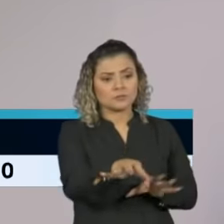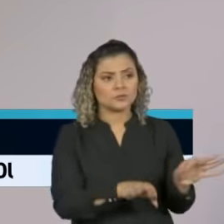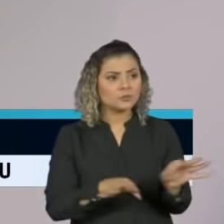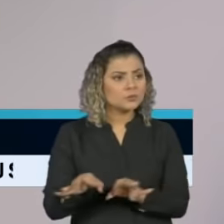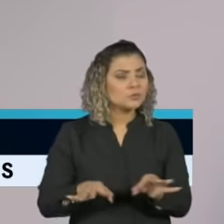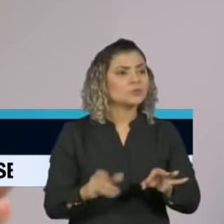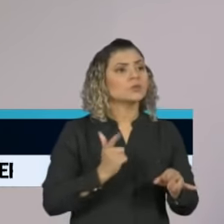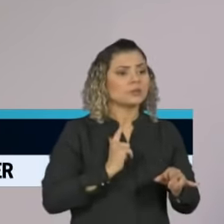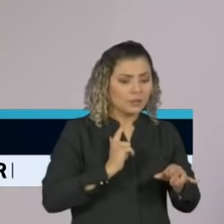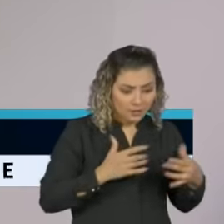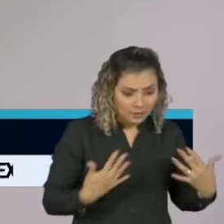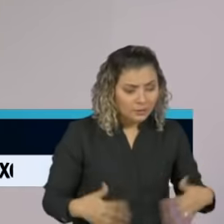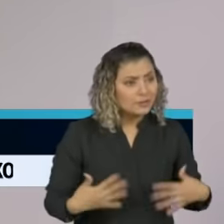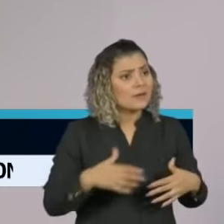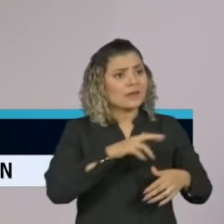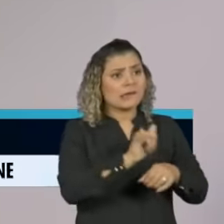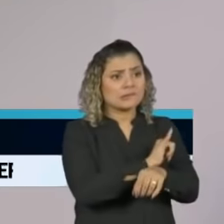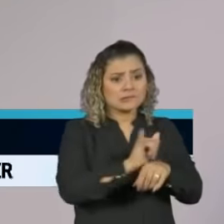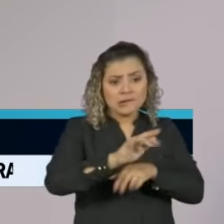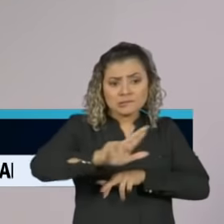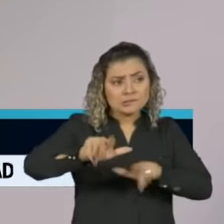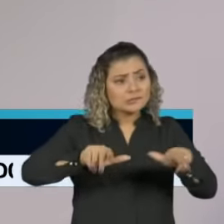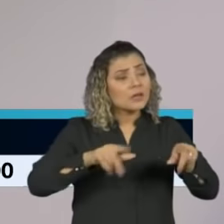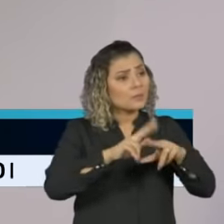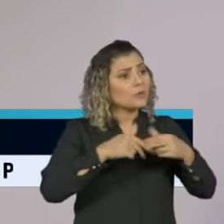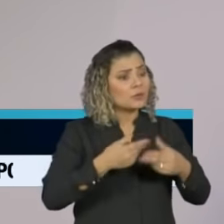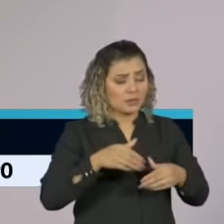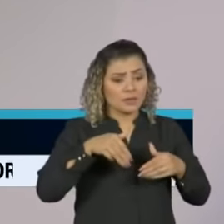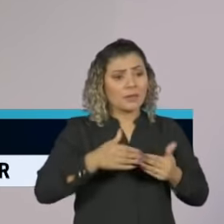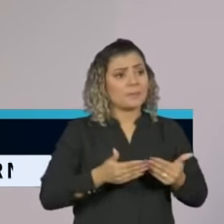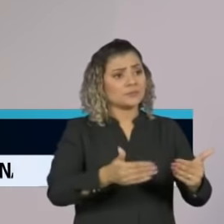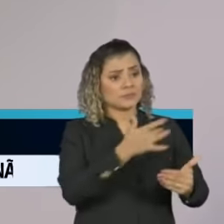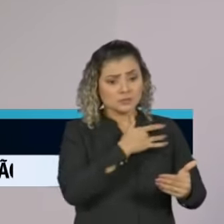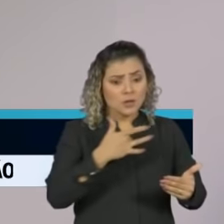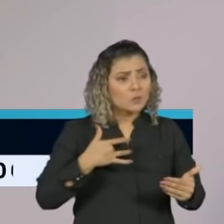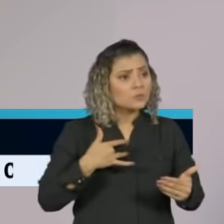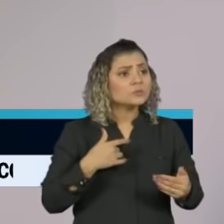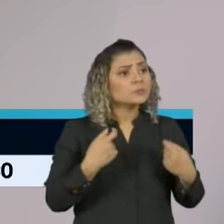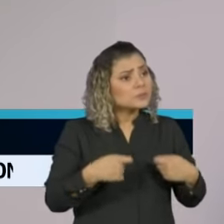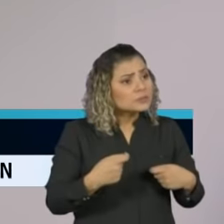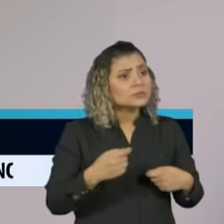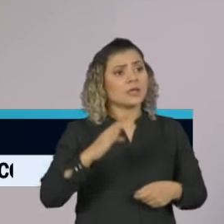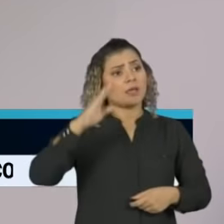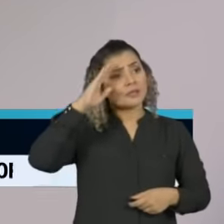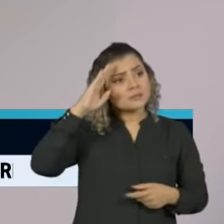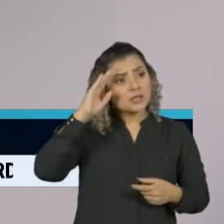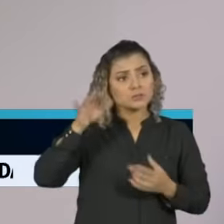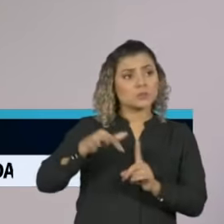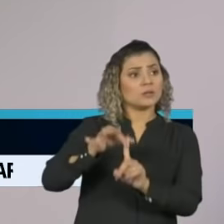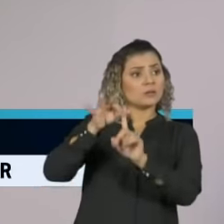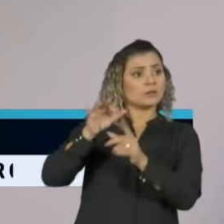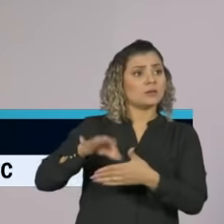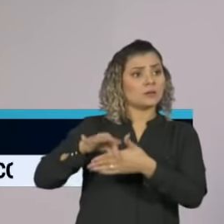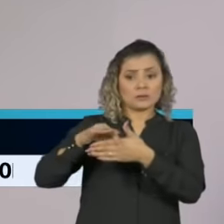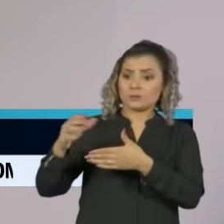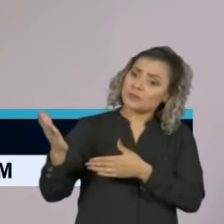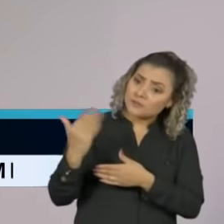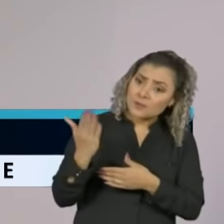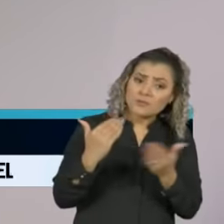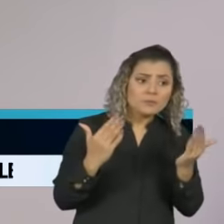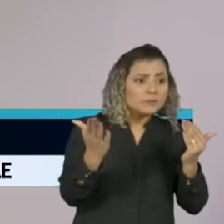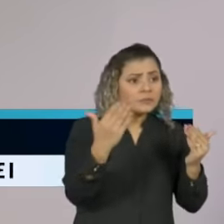eles têm ramificações. E eu não sei por que o Ministério da Saúde ainda não procurou o ministro do Exército para utilizar essa